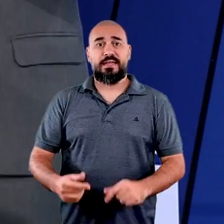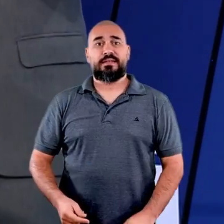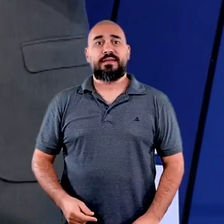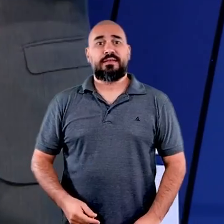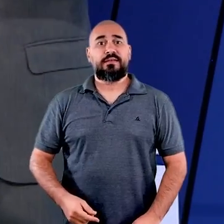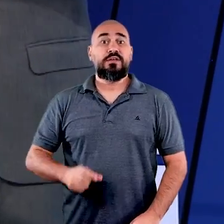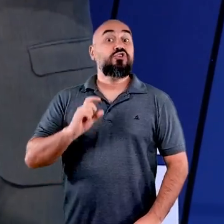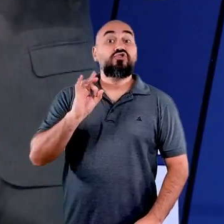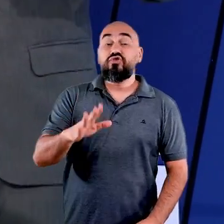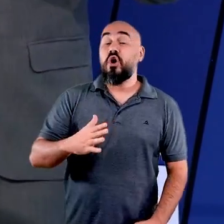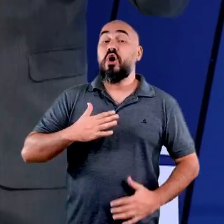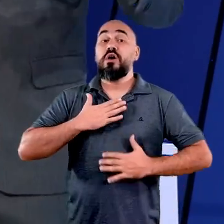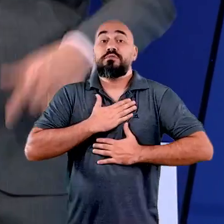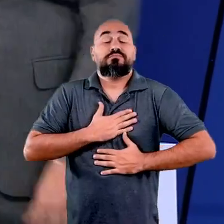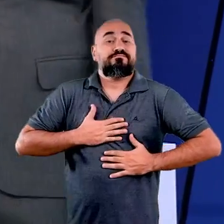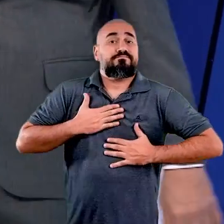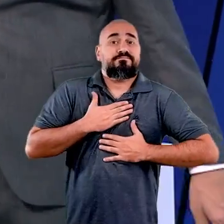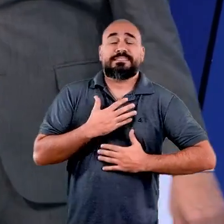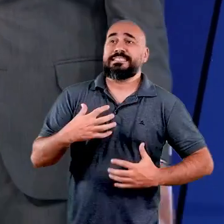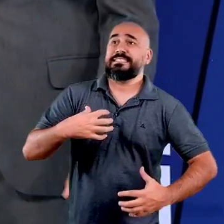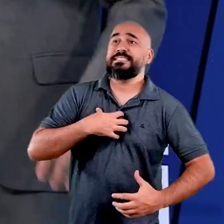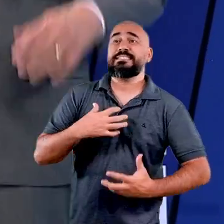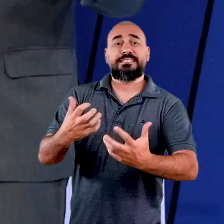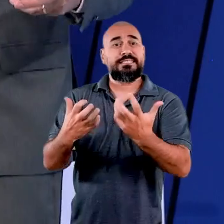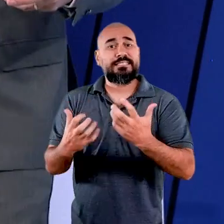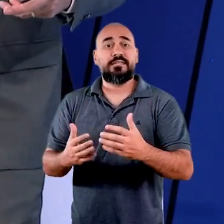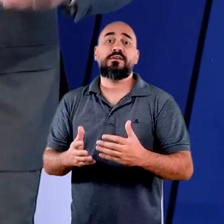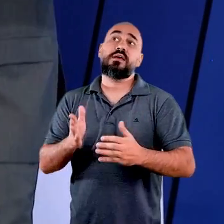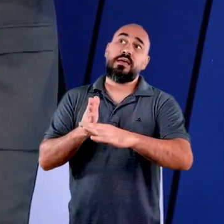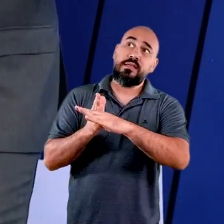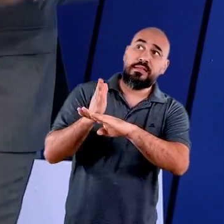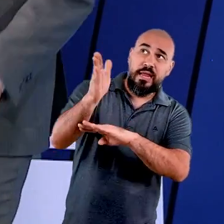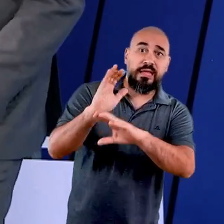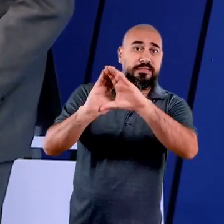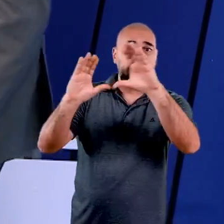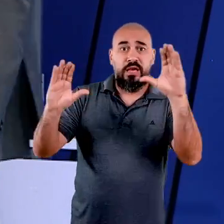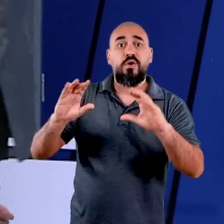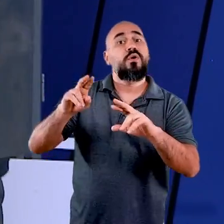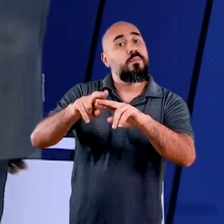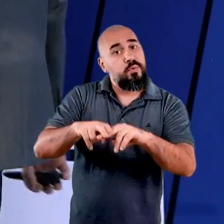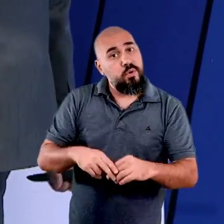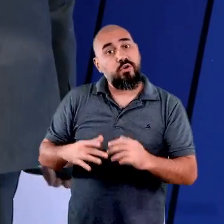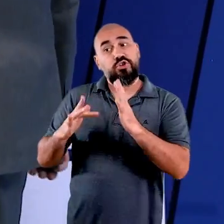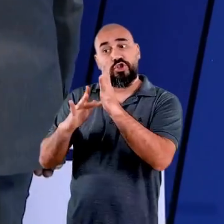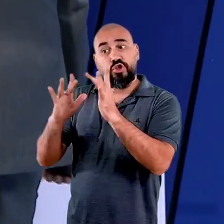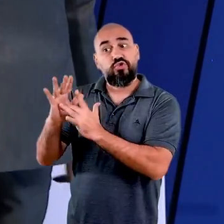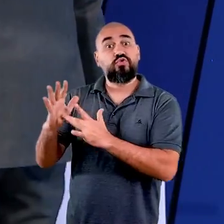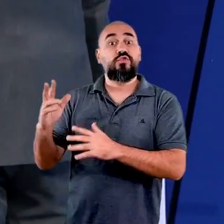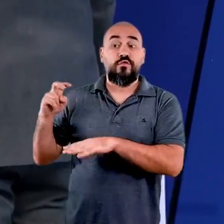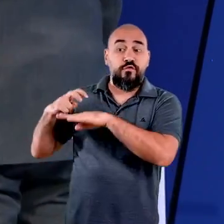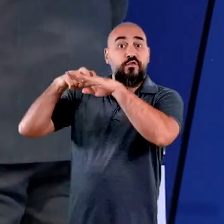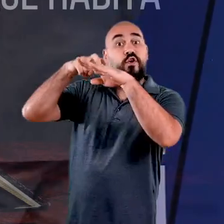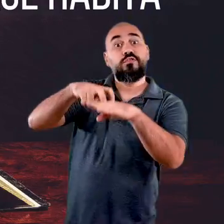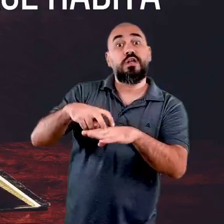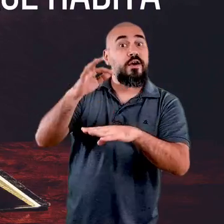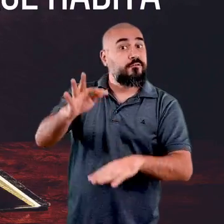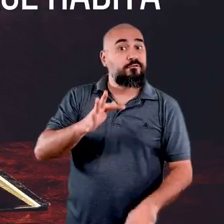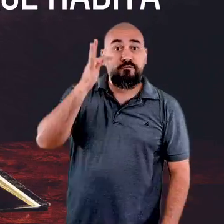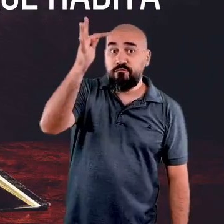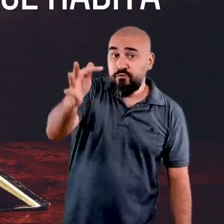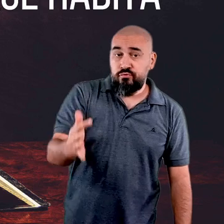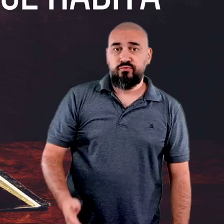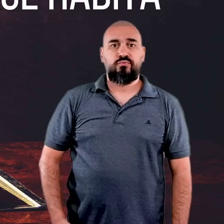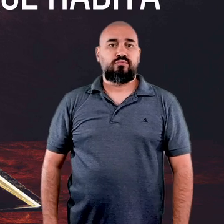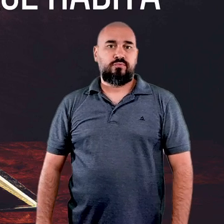só poderemos desfrutar dessa eternidade por meio de Jesus Cristo, que é o Filho. Diz a Bíblia em Romanos 8,11, se em